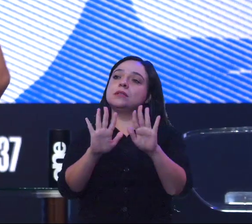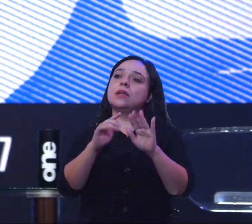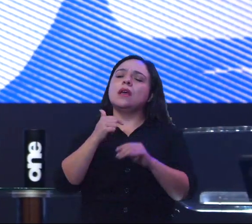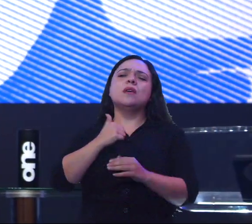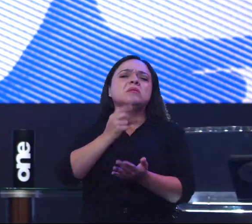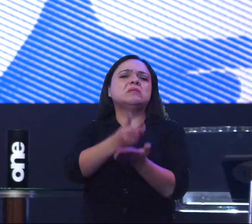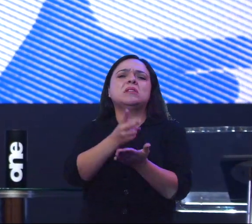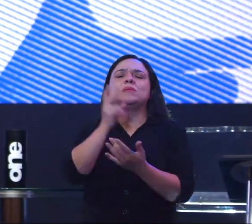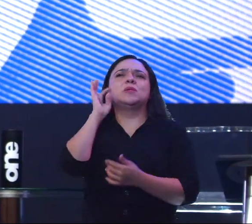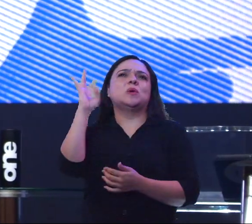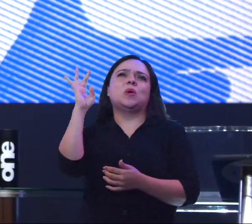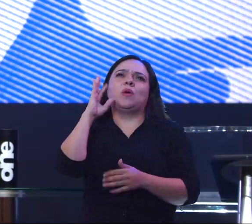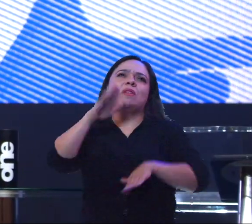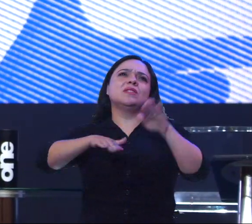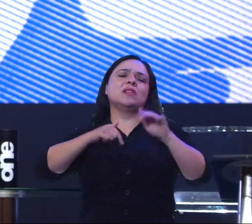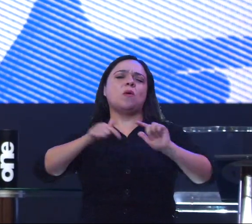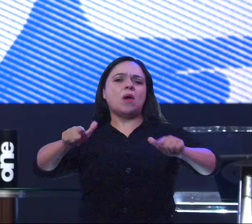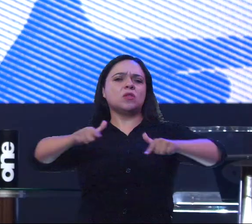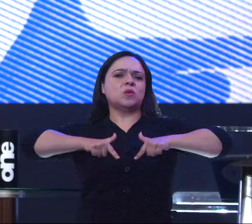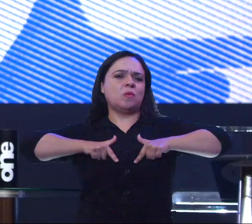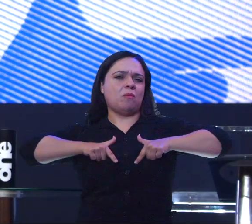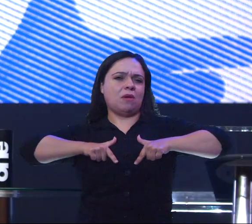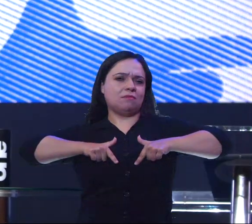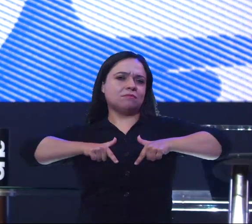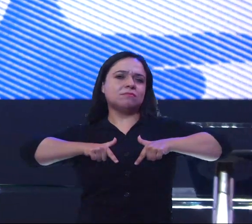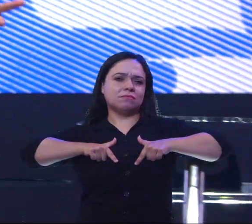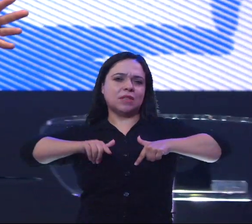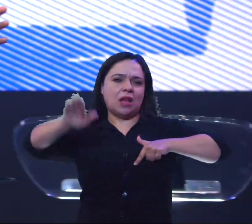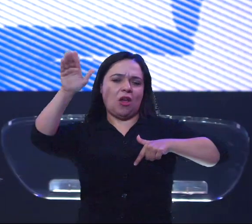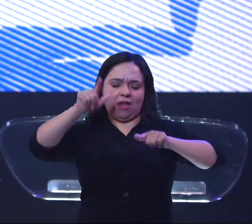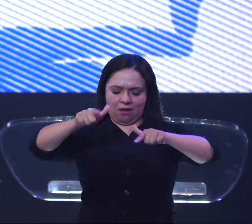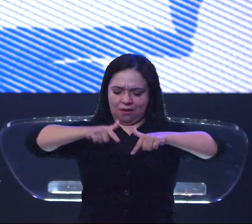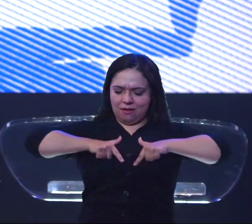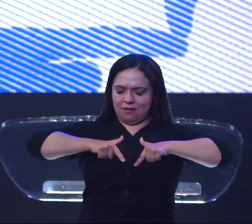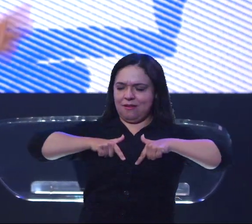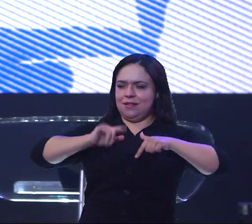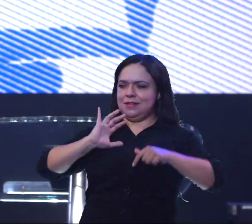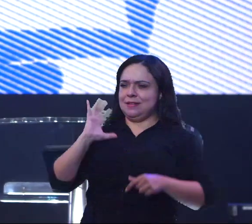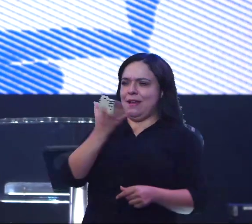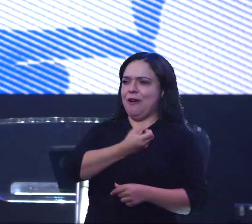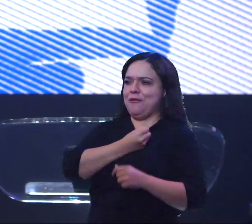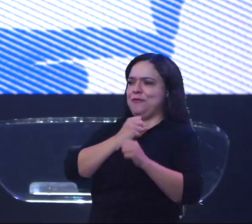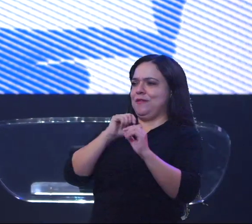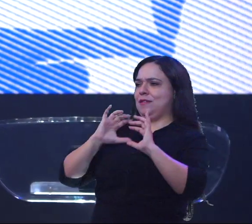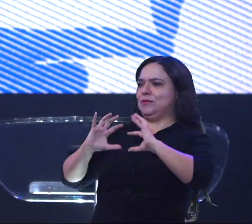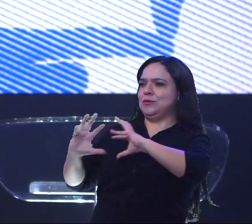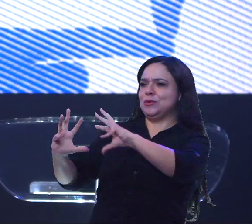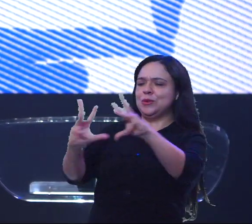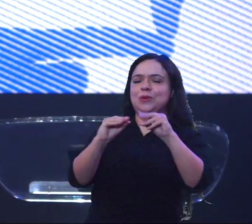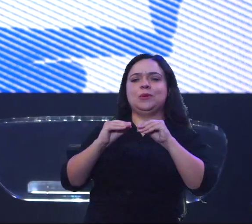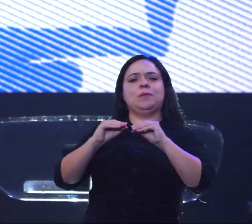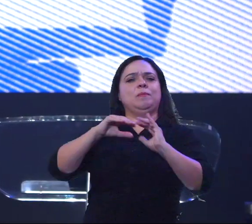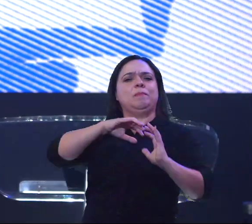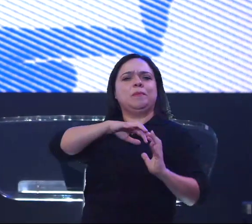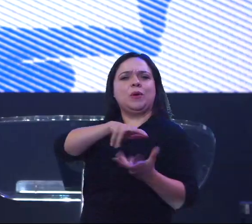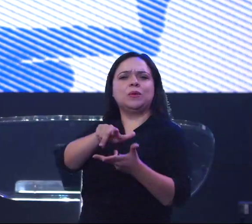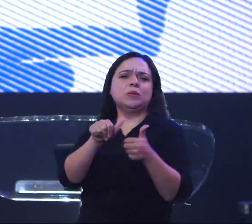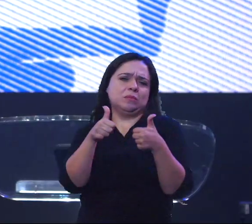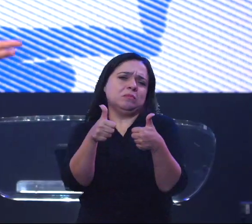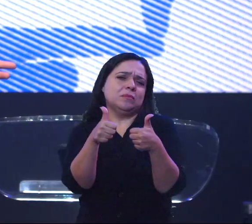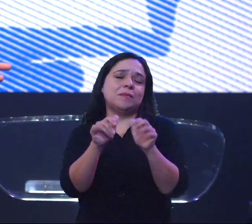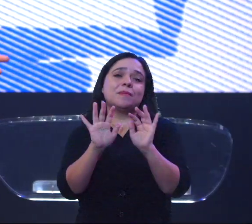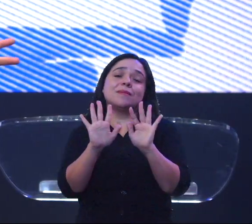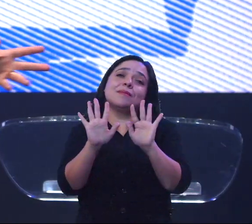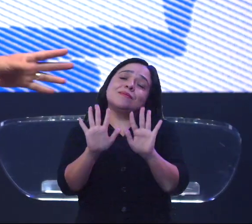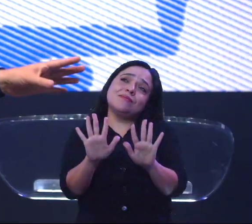sonho com alguma coisa tipo de super-herói. Que eu sou o super-herói, que vence todo mundo, que salva lá todo mundo, tal. Talvez tenha gente por aí. Não é nada